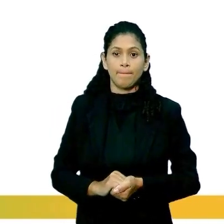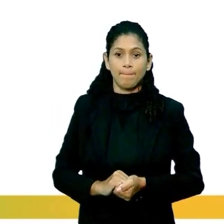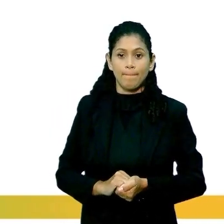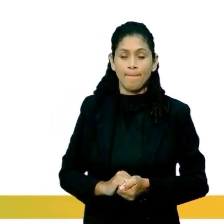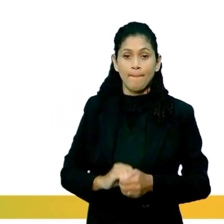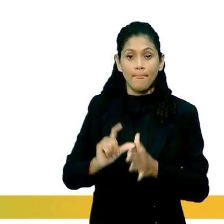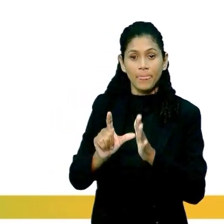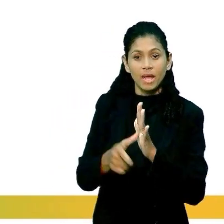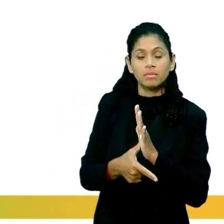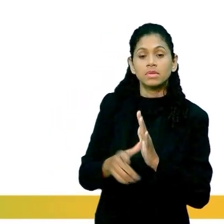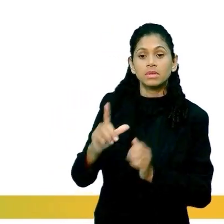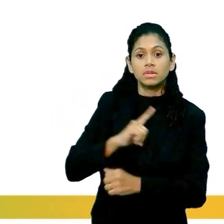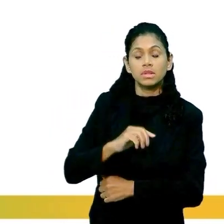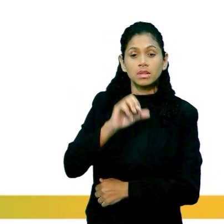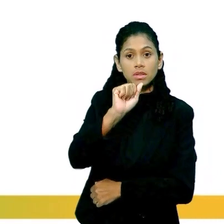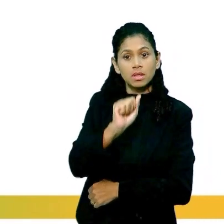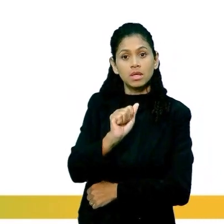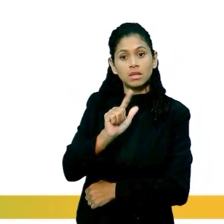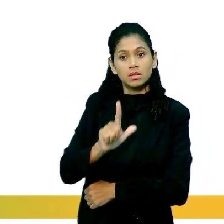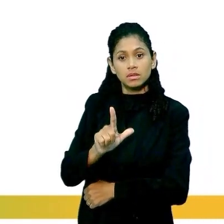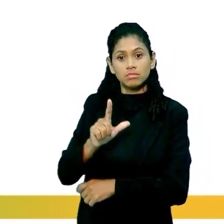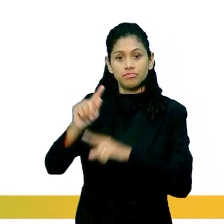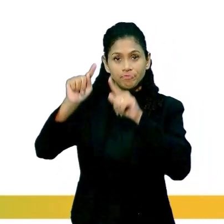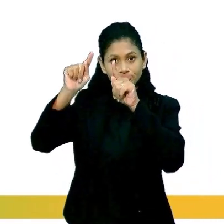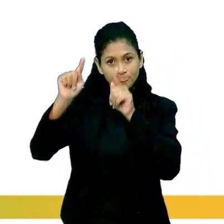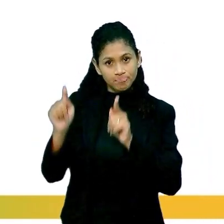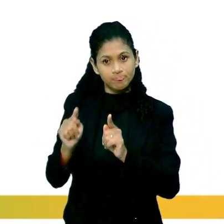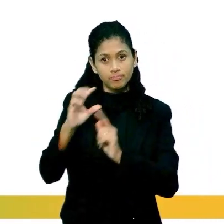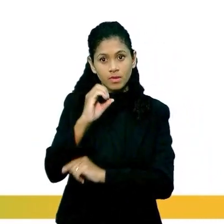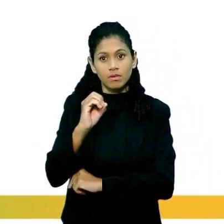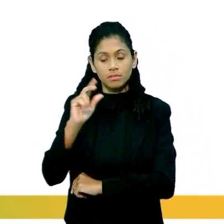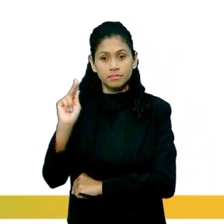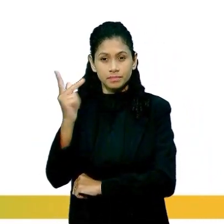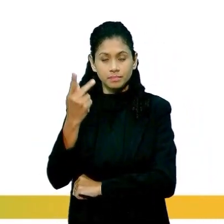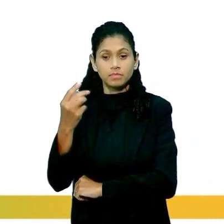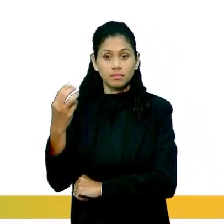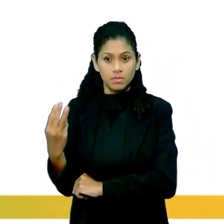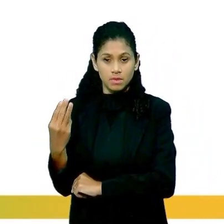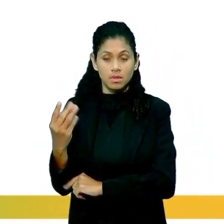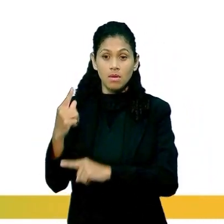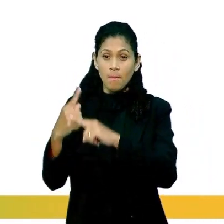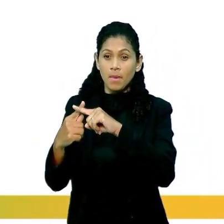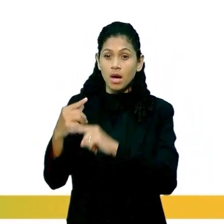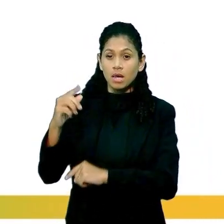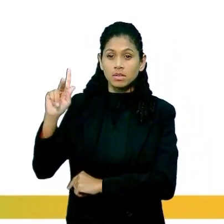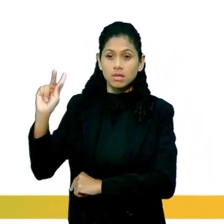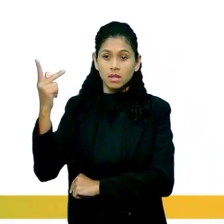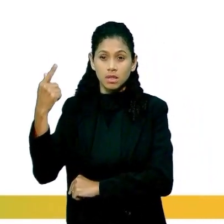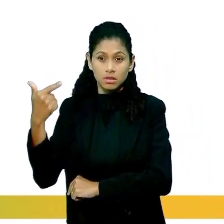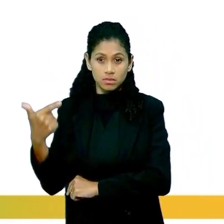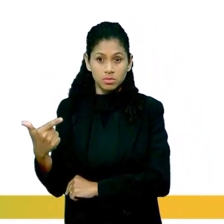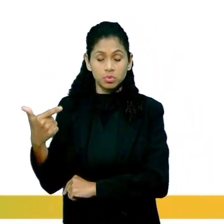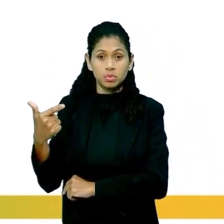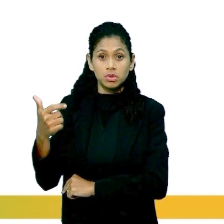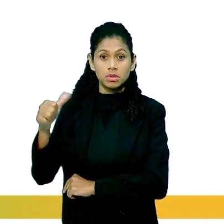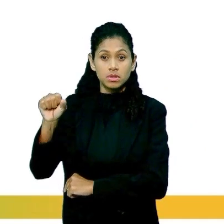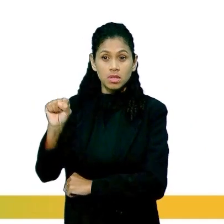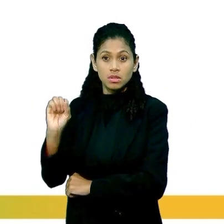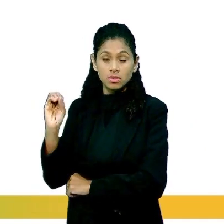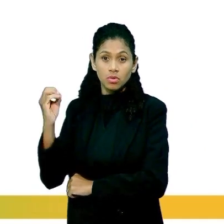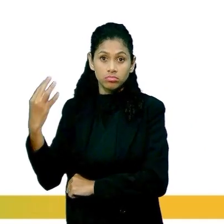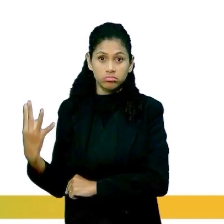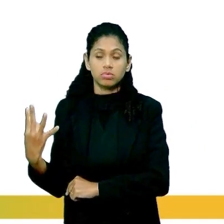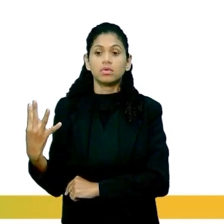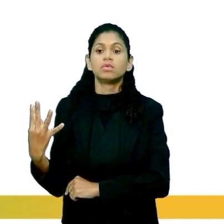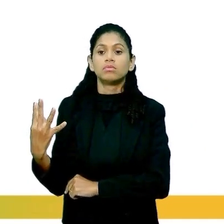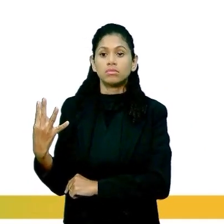eu tenho hidróxido de alumínio reagindo com ácido sulfúrico, formando sulfato de alumínio mais água, uma